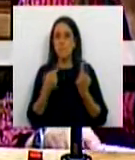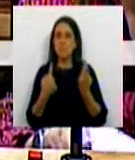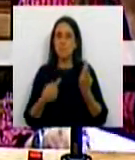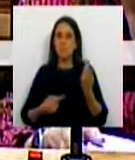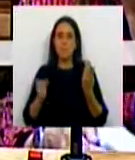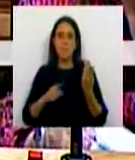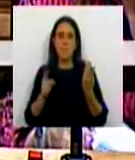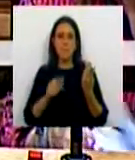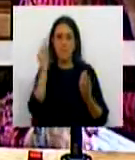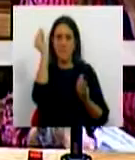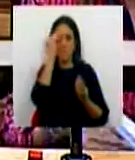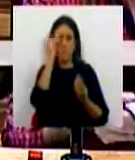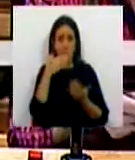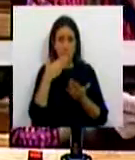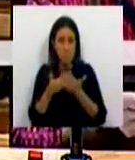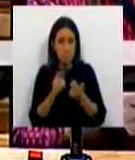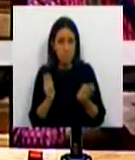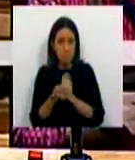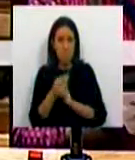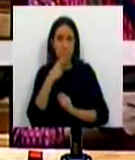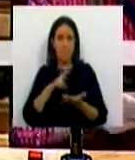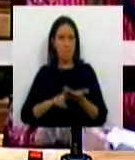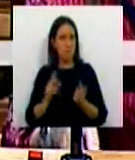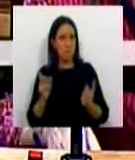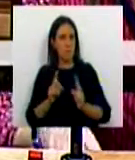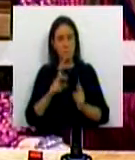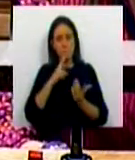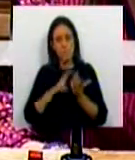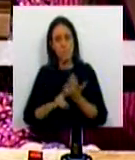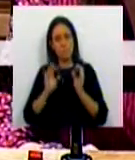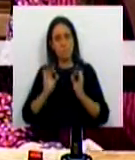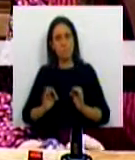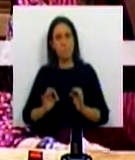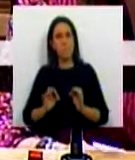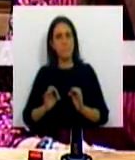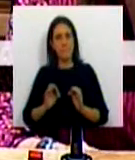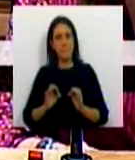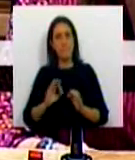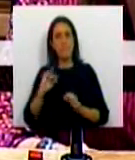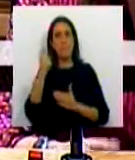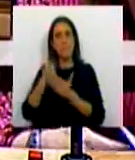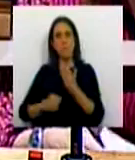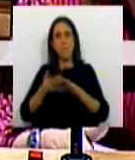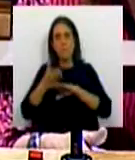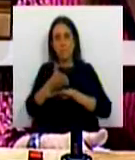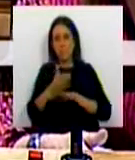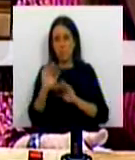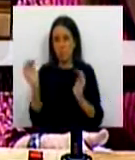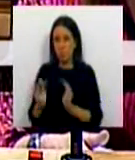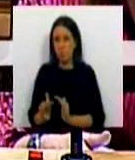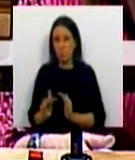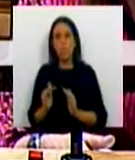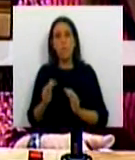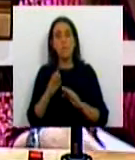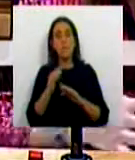considerações falsas que elas se tornam verdadeiras. O que temos verdadeiramente é uma redução dos impostos diretos e uma estabilização